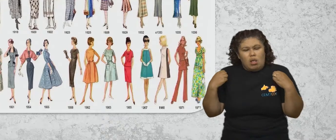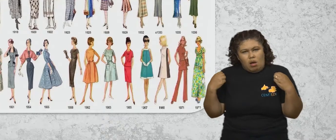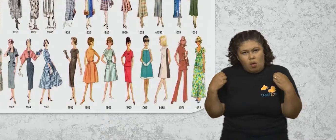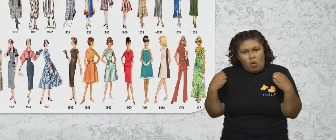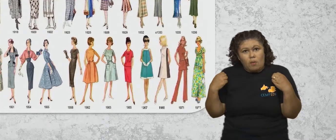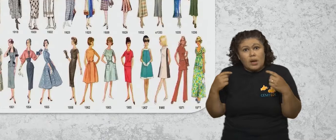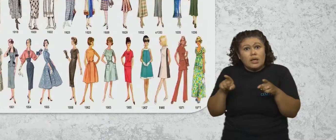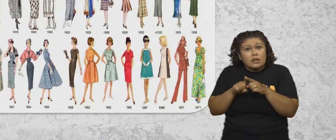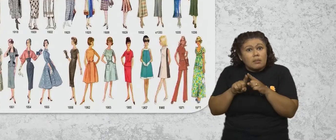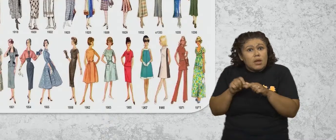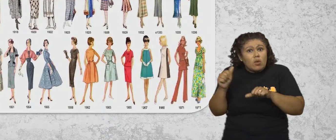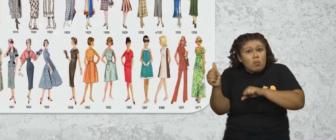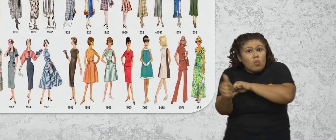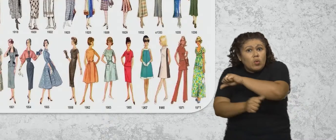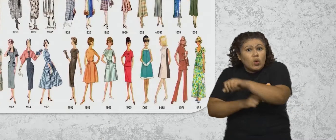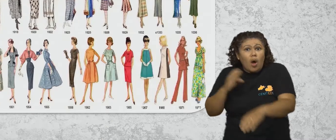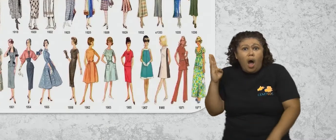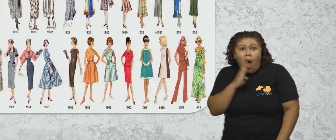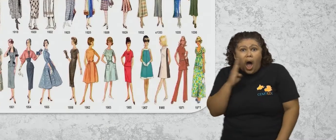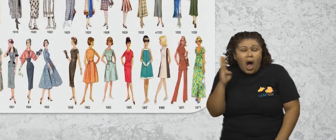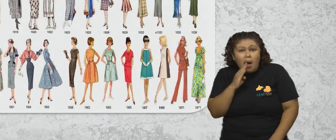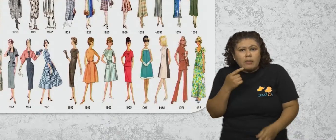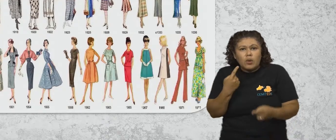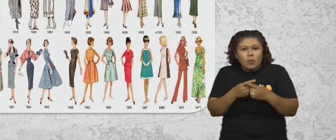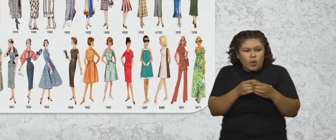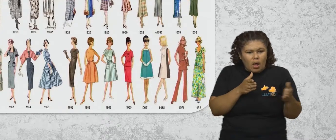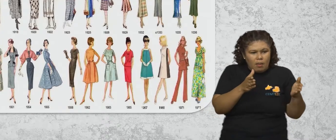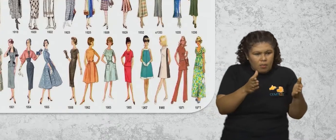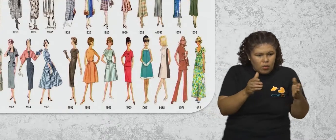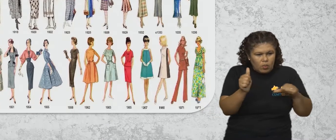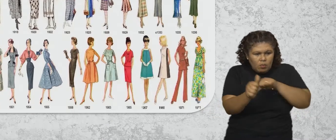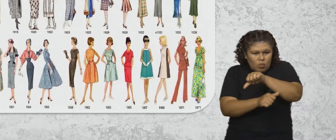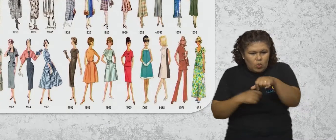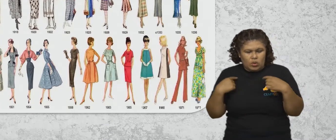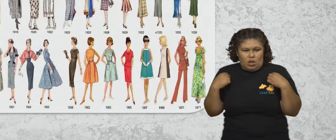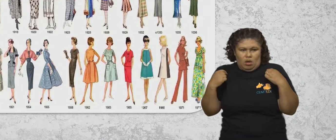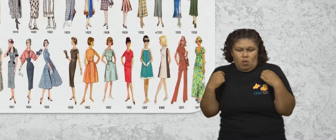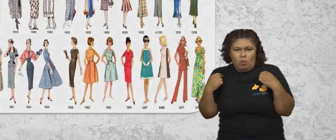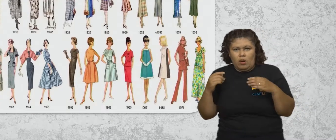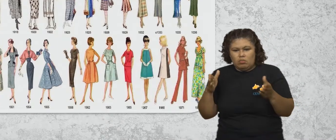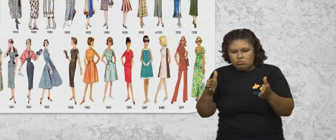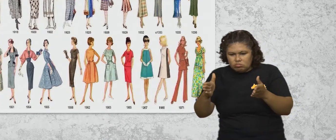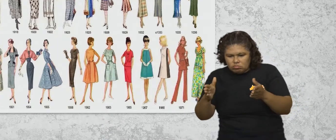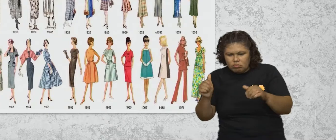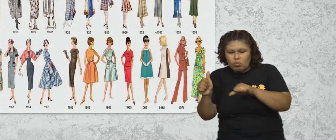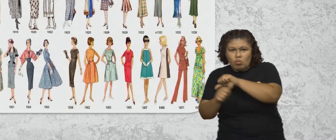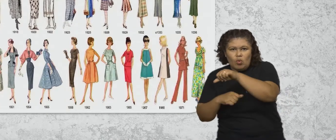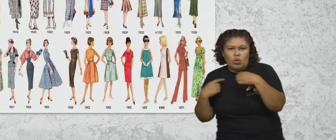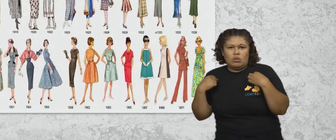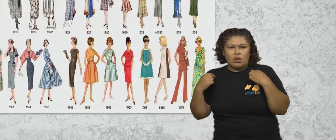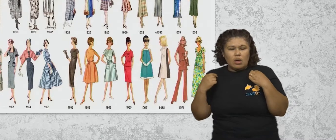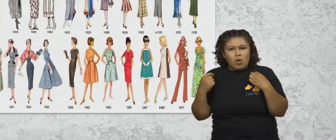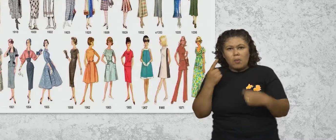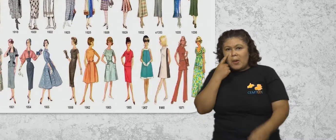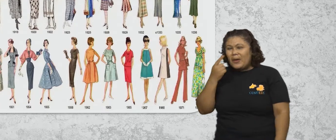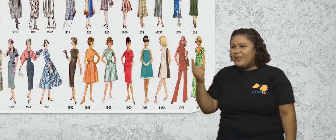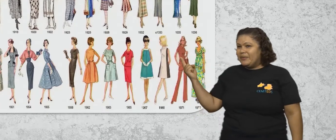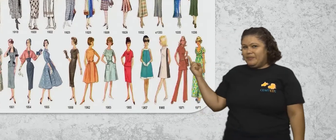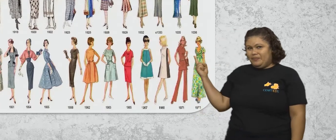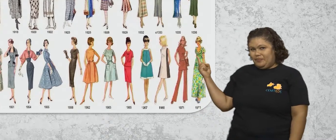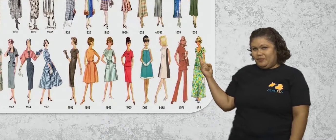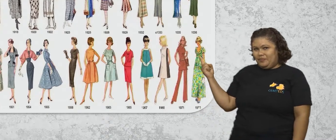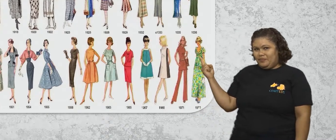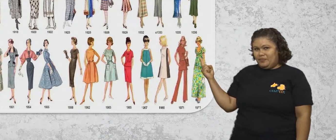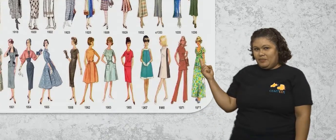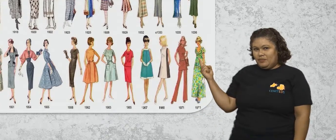apresentando diferentes estilos de moda durante o século XX. Em cada parte da Idade Contemporânea, percebemos grandes